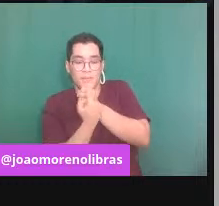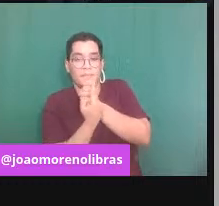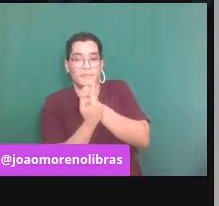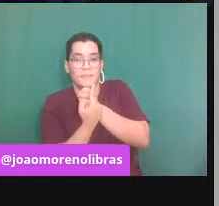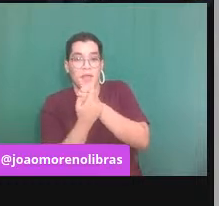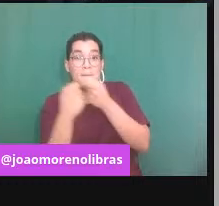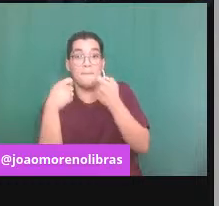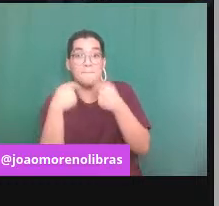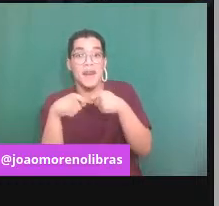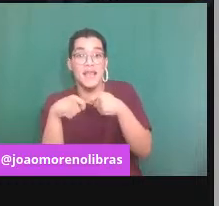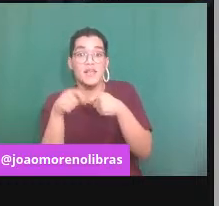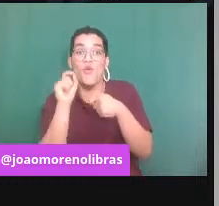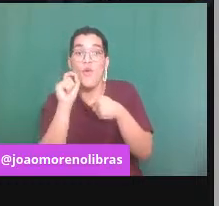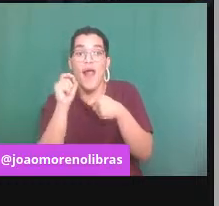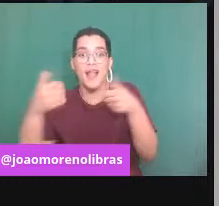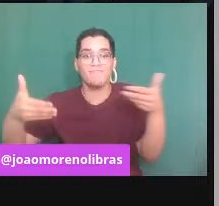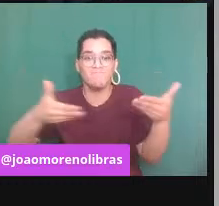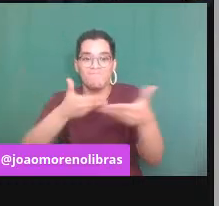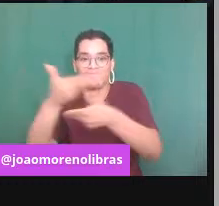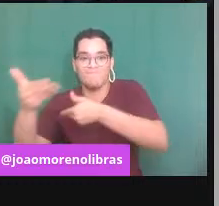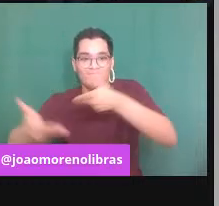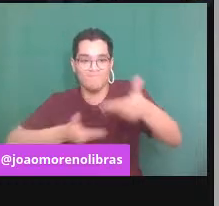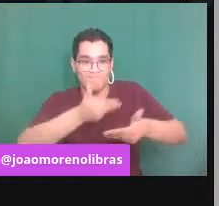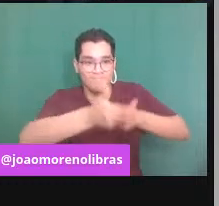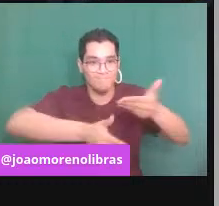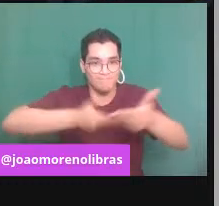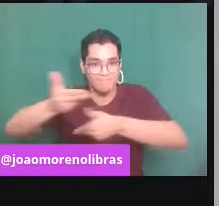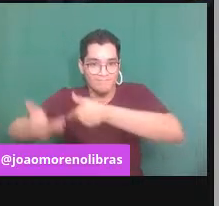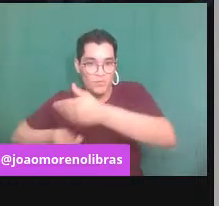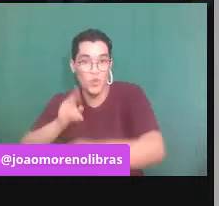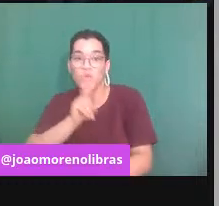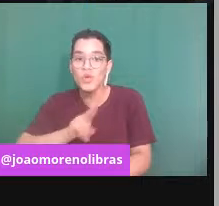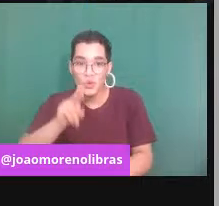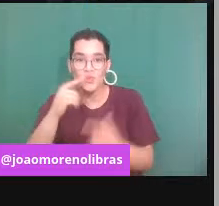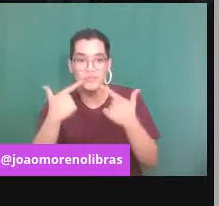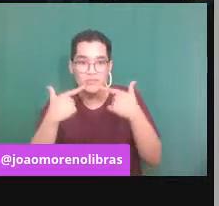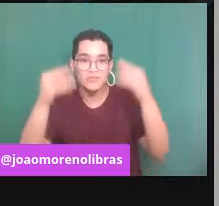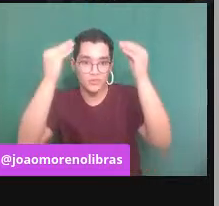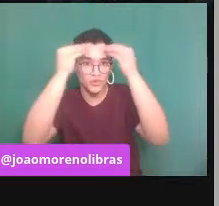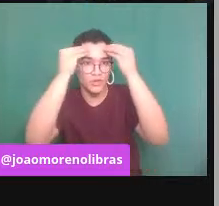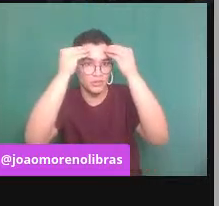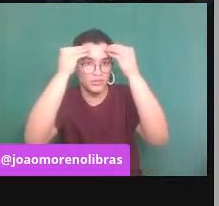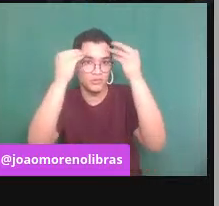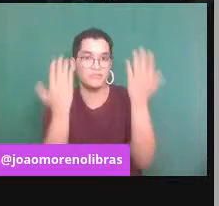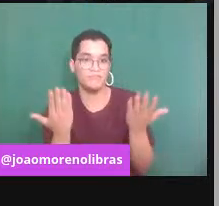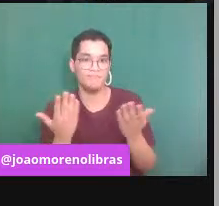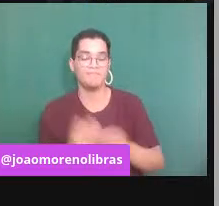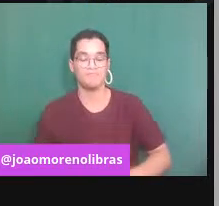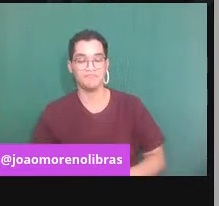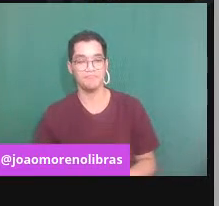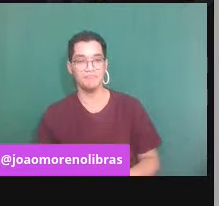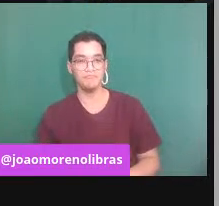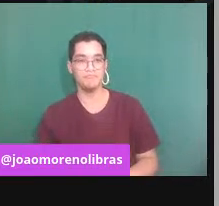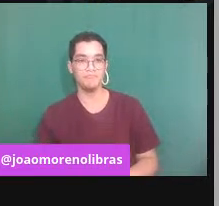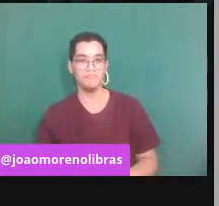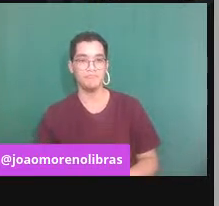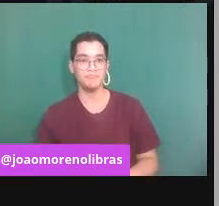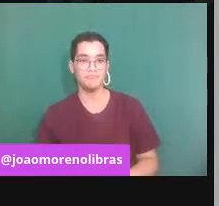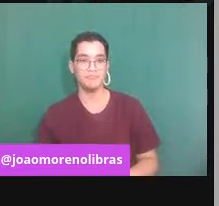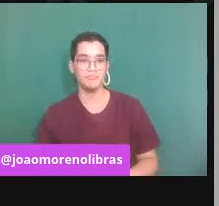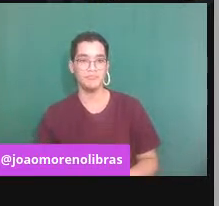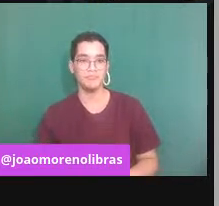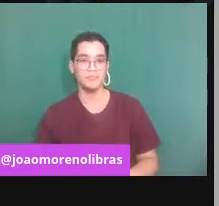né? A interação que se dá pela linguagem. E essa interação, ressaltando uma vez mais, pelos